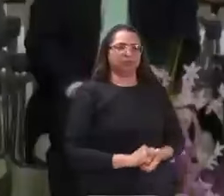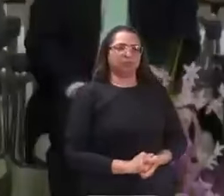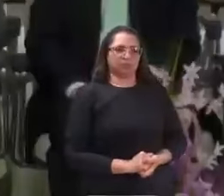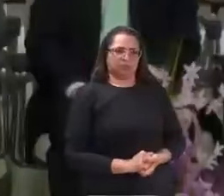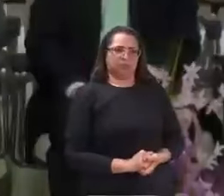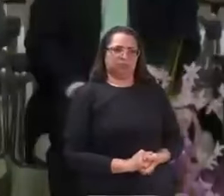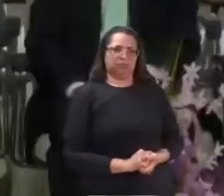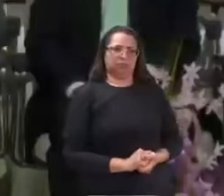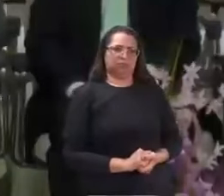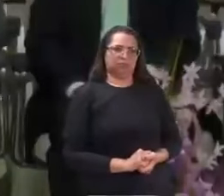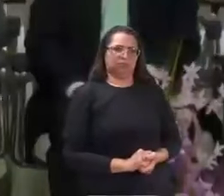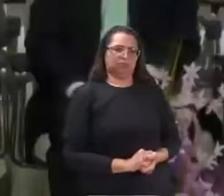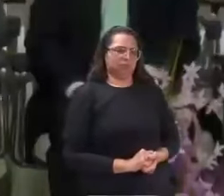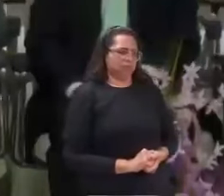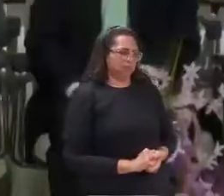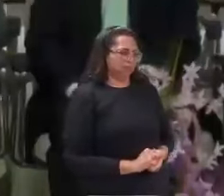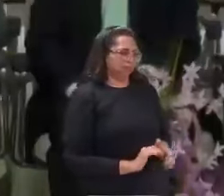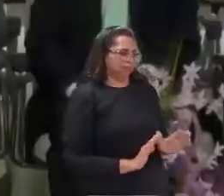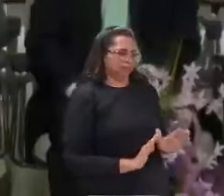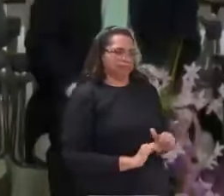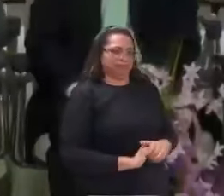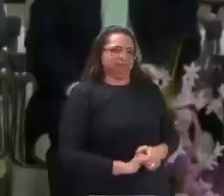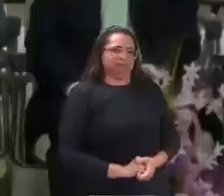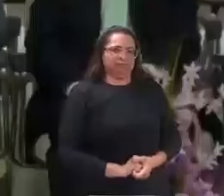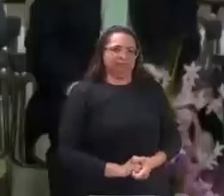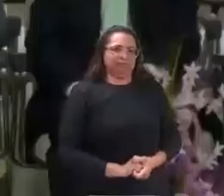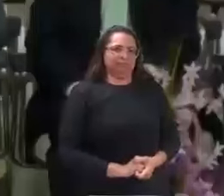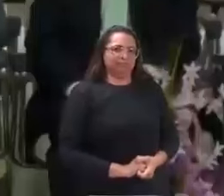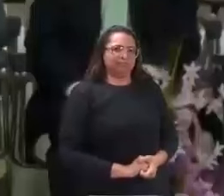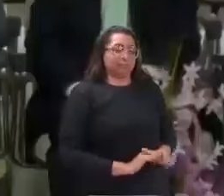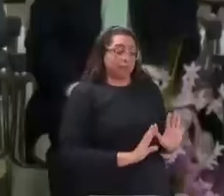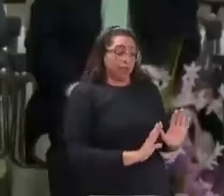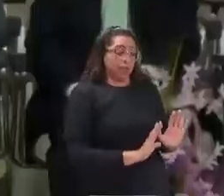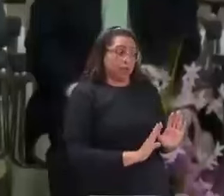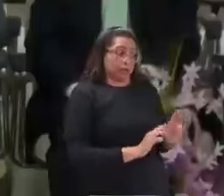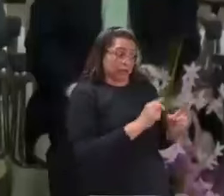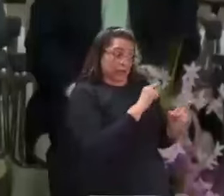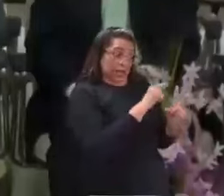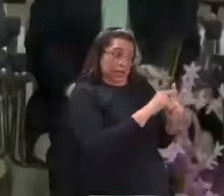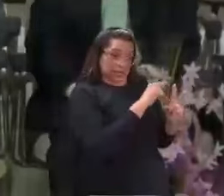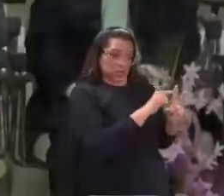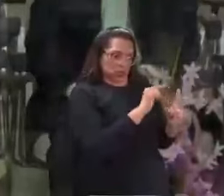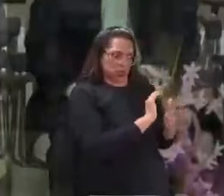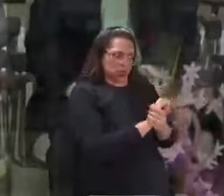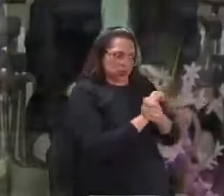é não serve é ordem do Rei